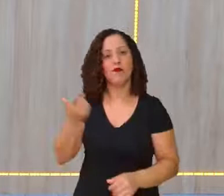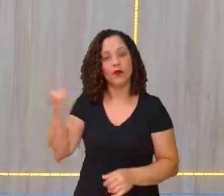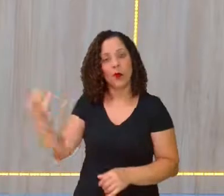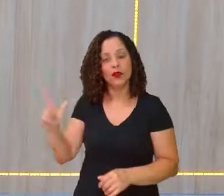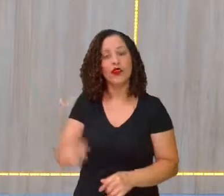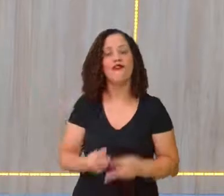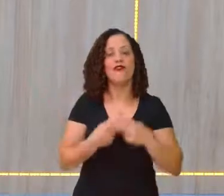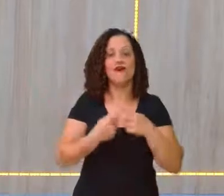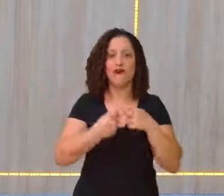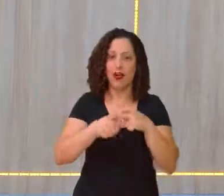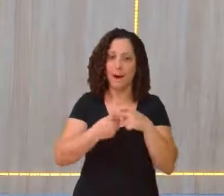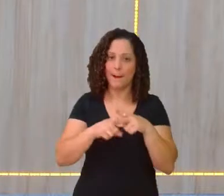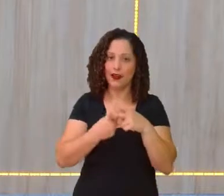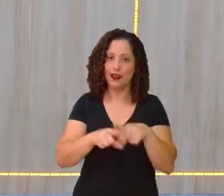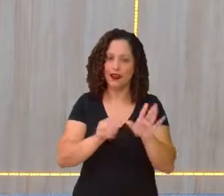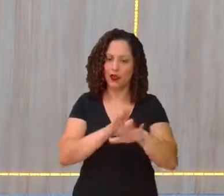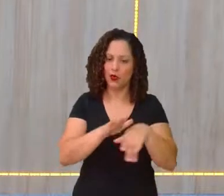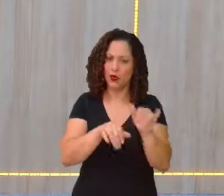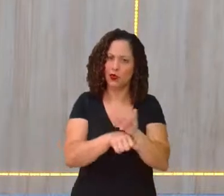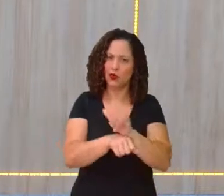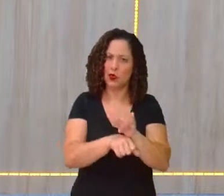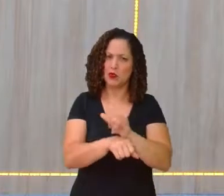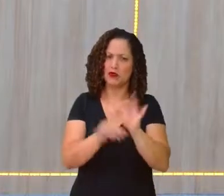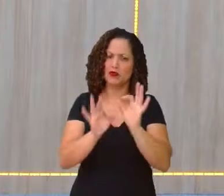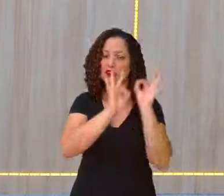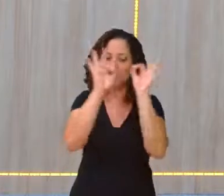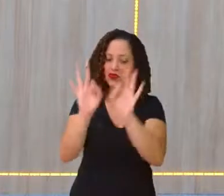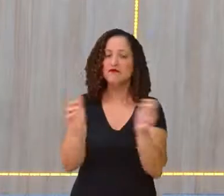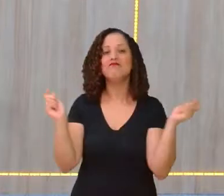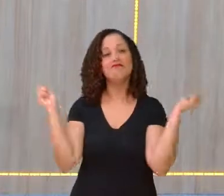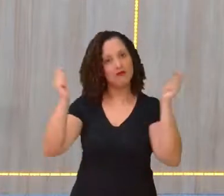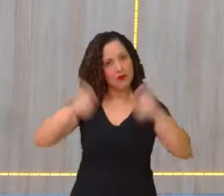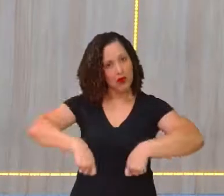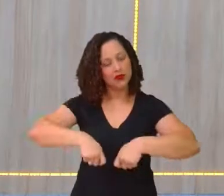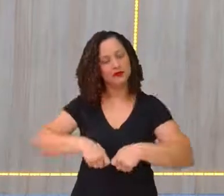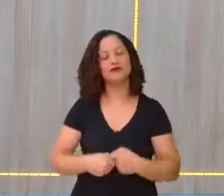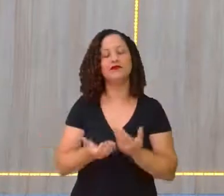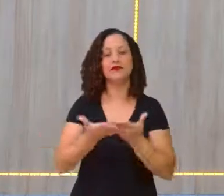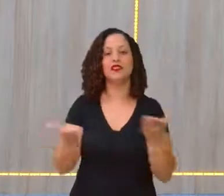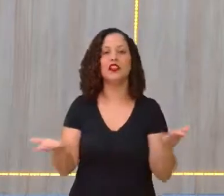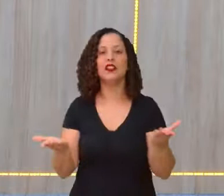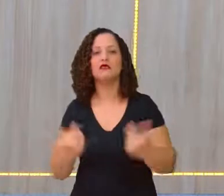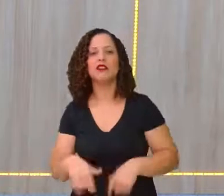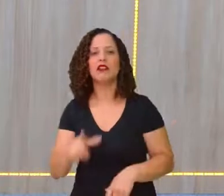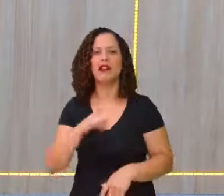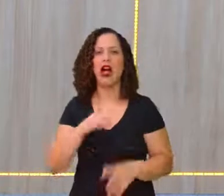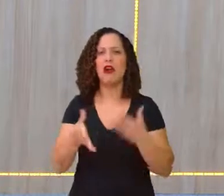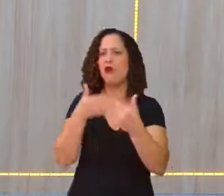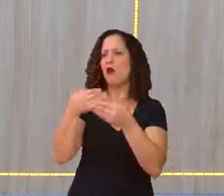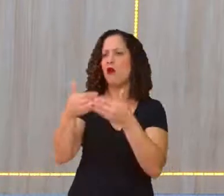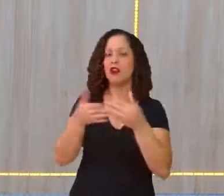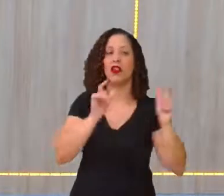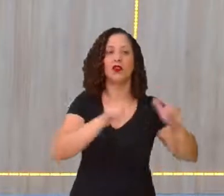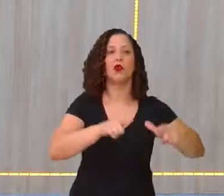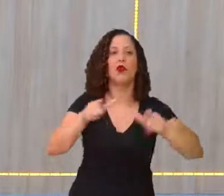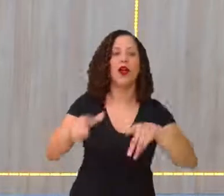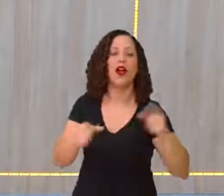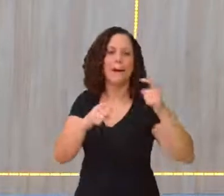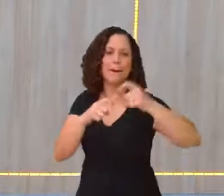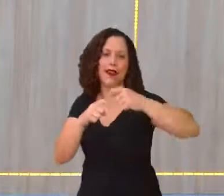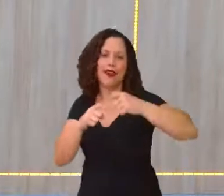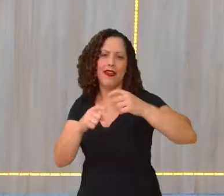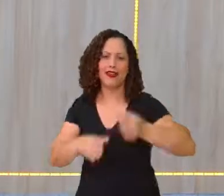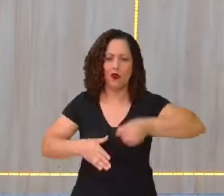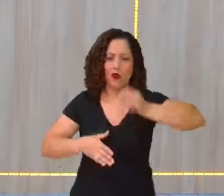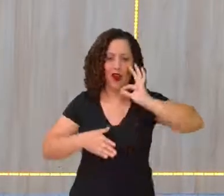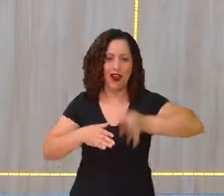ferramenta aí. Então, se você está nos assistindo pela TV Nova, qualquer lugar aí desse mundão, tomando um café, esperando uma consulta, né? Não